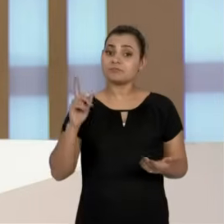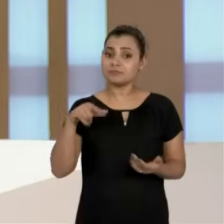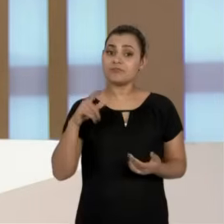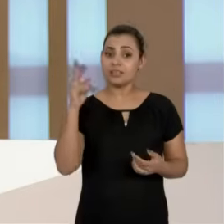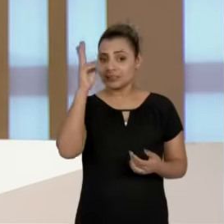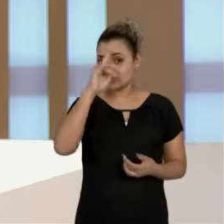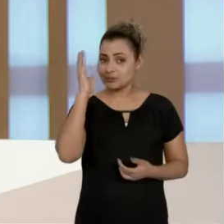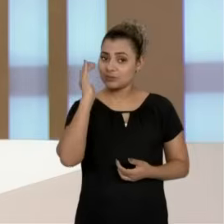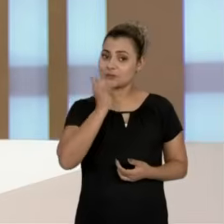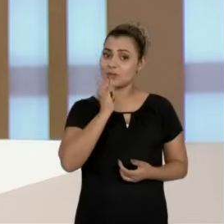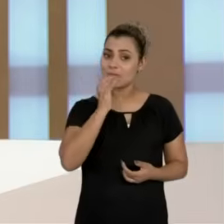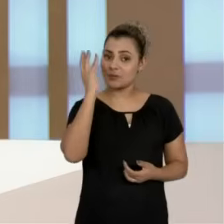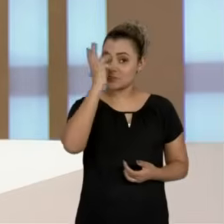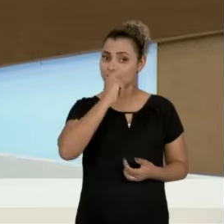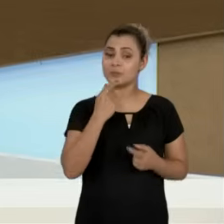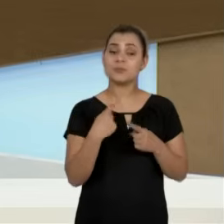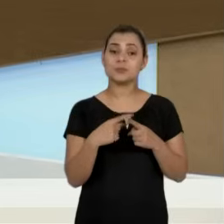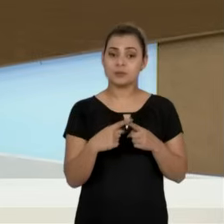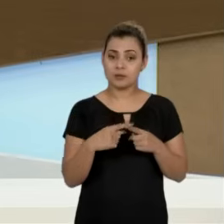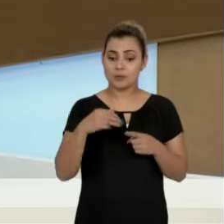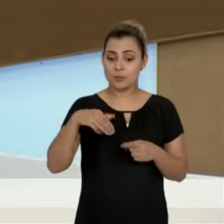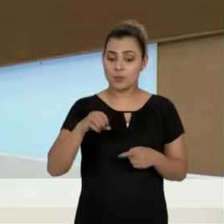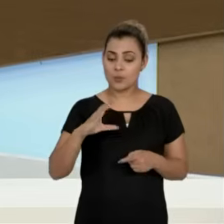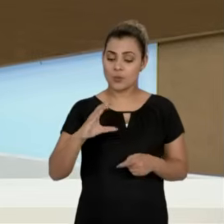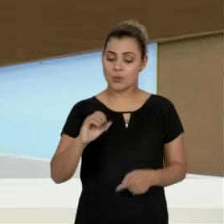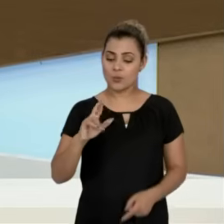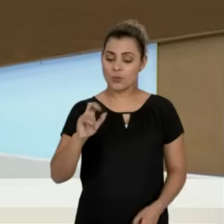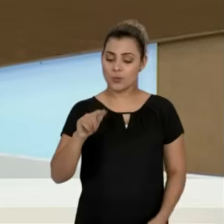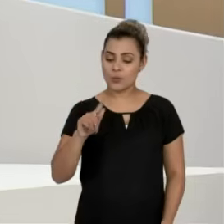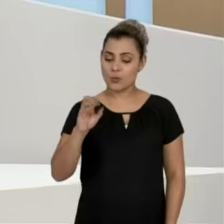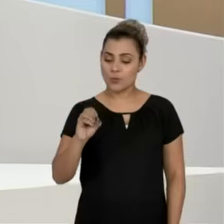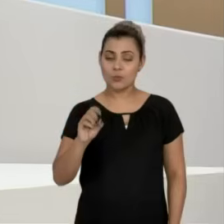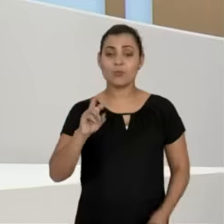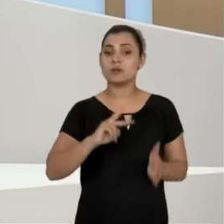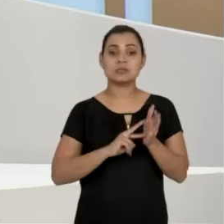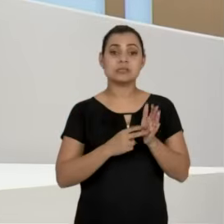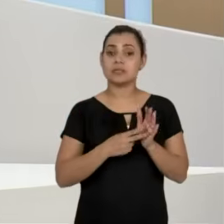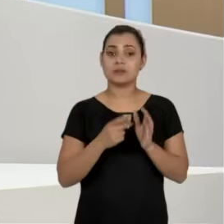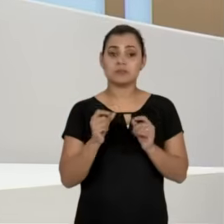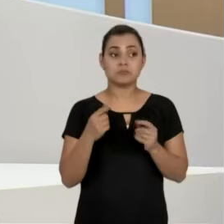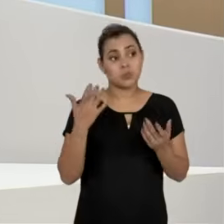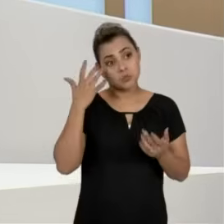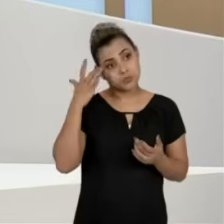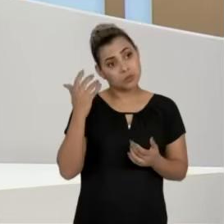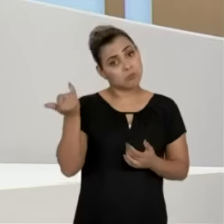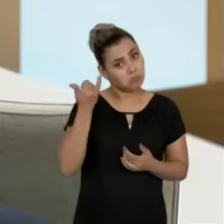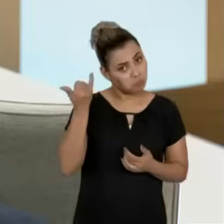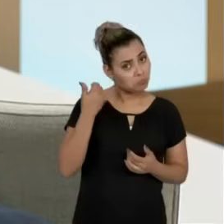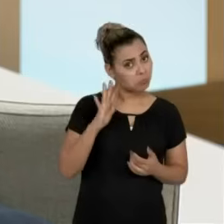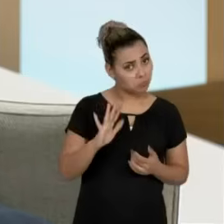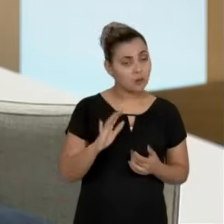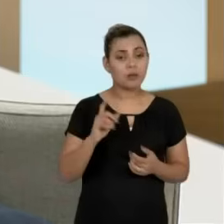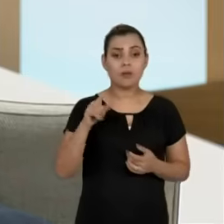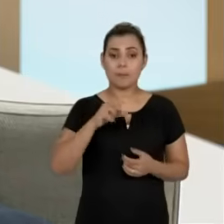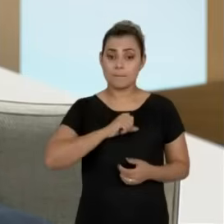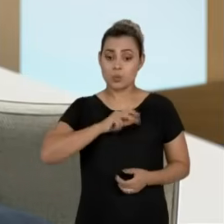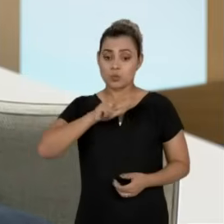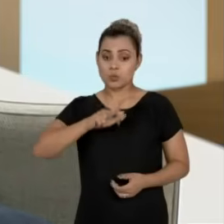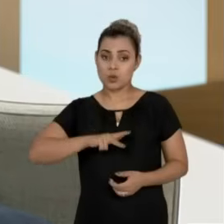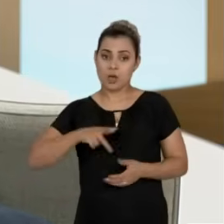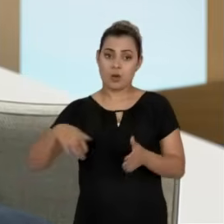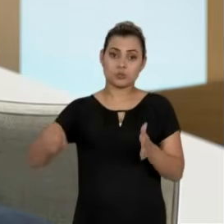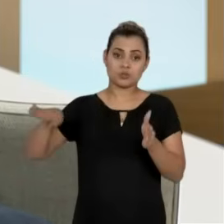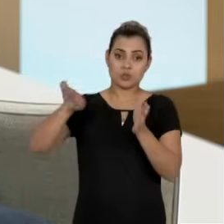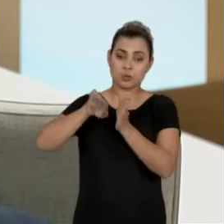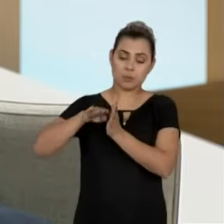bonita, por que chama Mocorongo, né? Que o Mocorongo, na verdade, significava, pelo que eu sei também, pode estar errado. Os portugueses chegaram